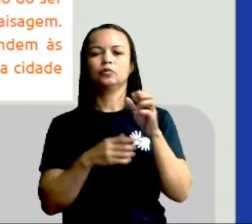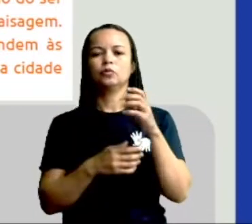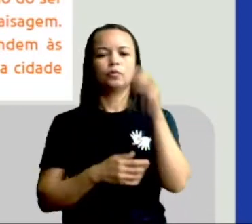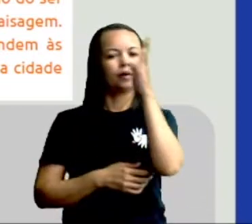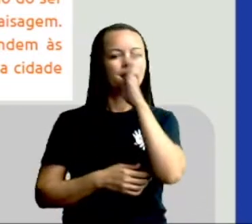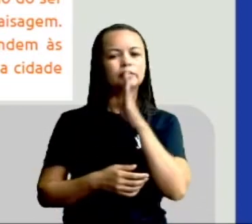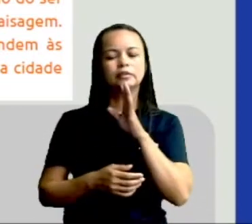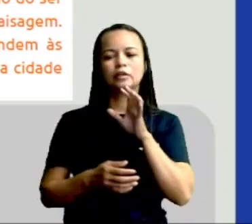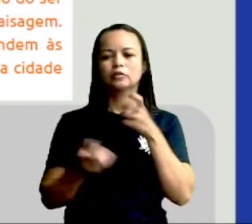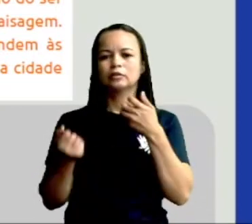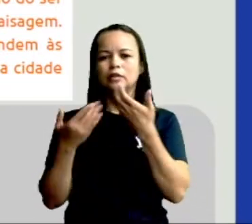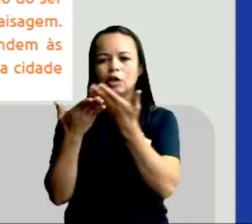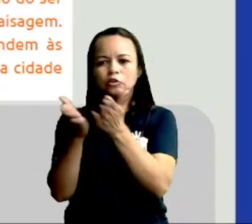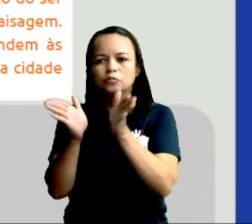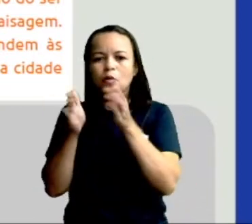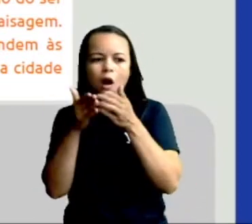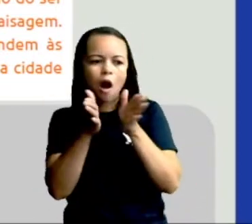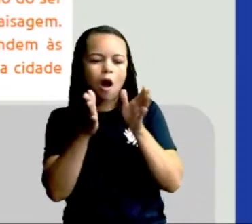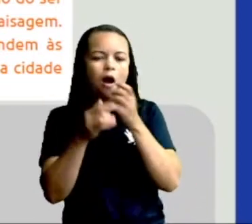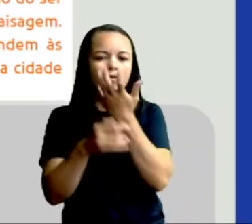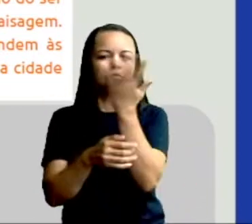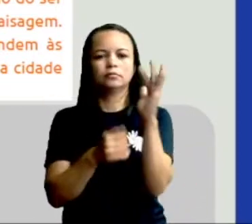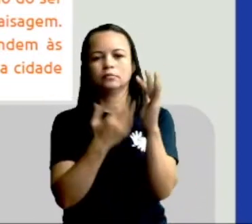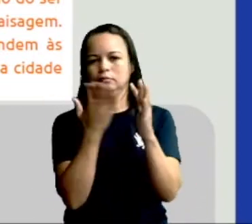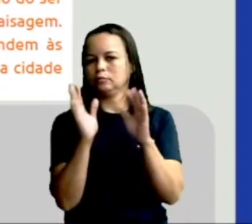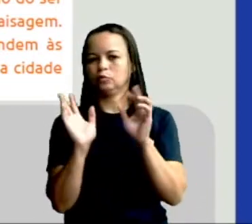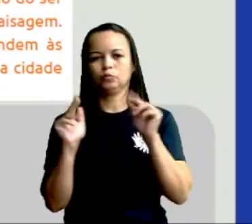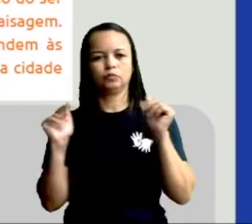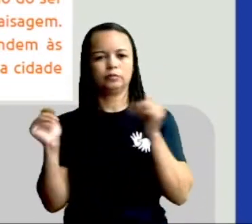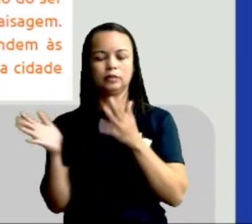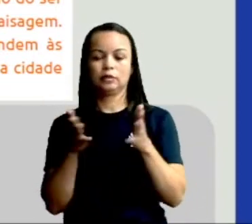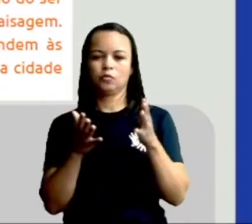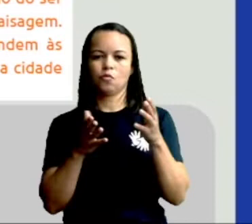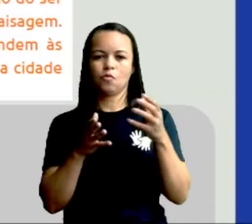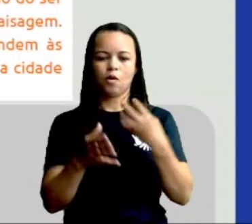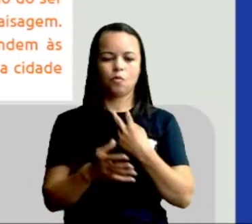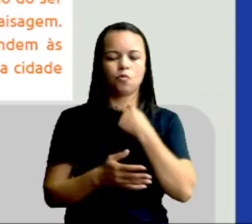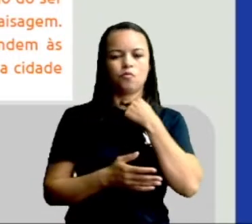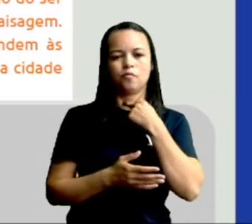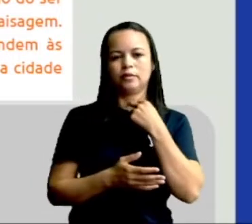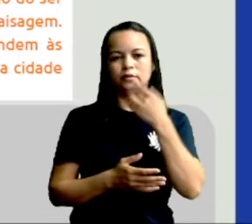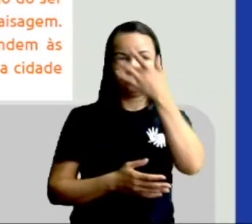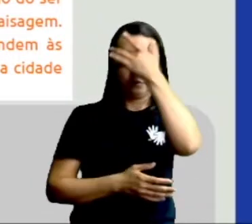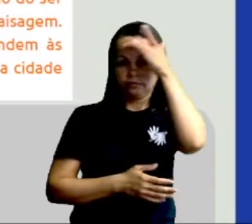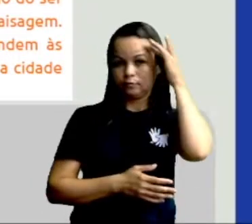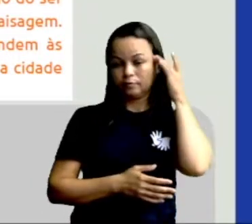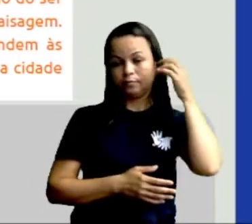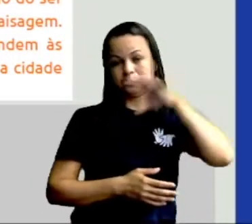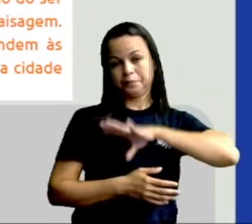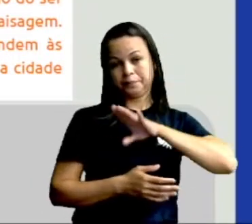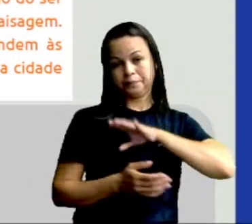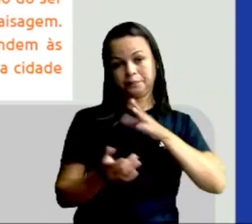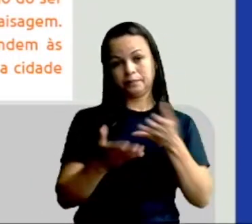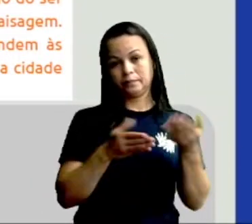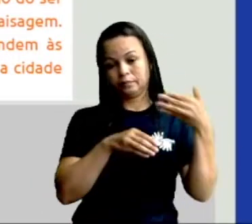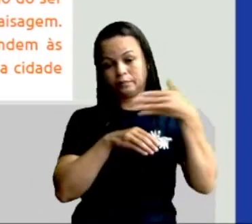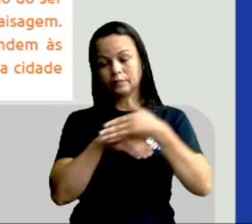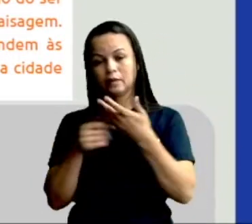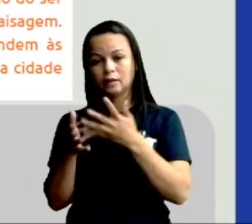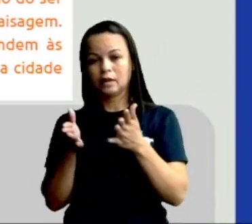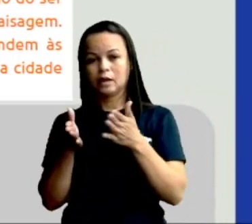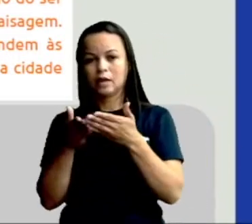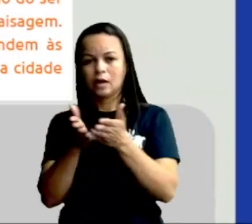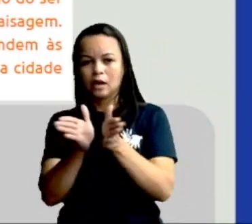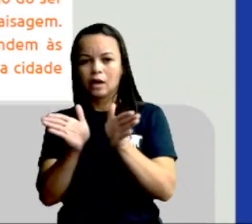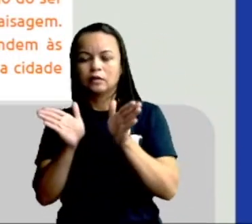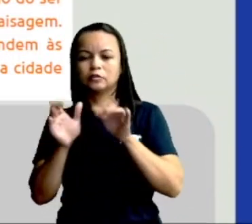ainda não tenha sido exploradas aí corrupação duas portugueses a expansão do território a